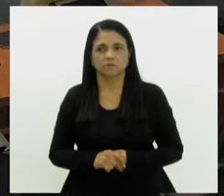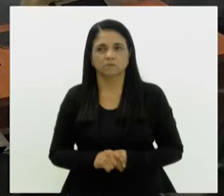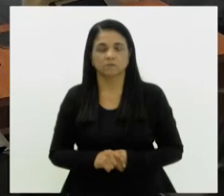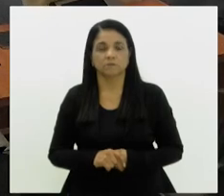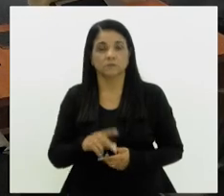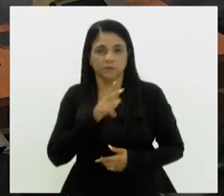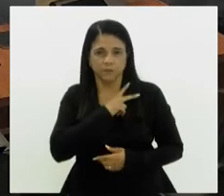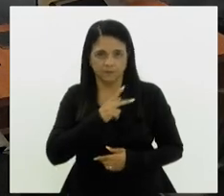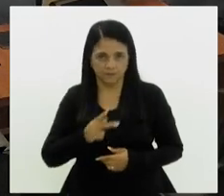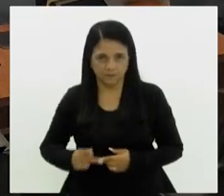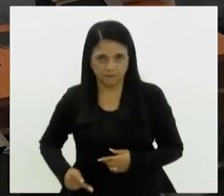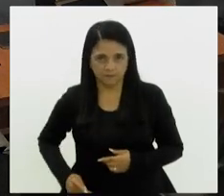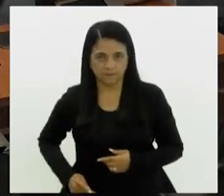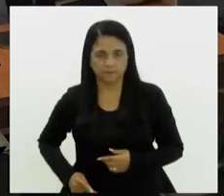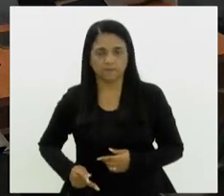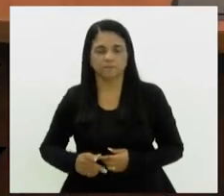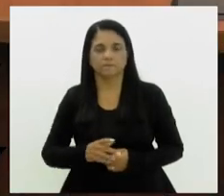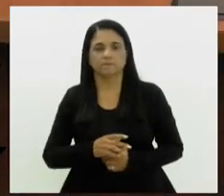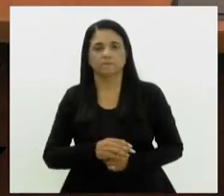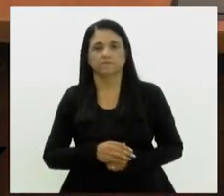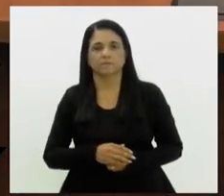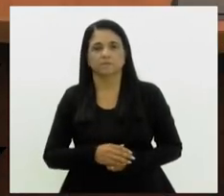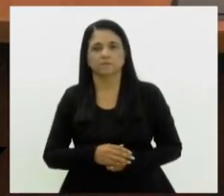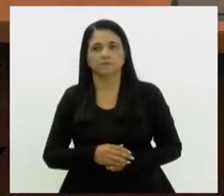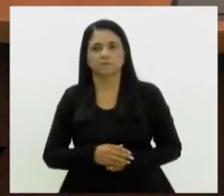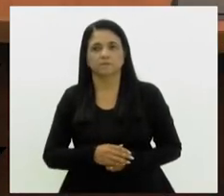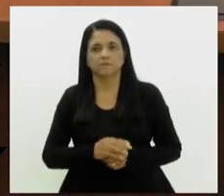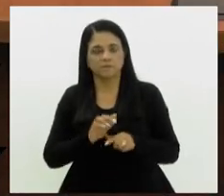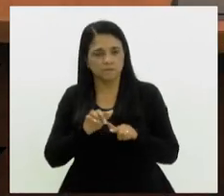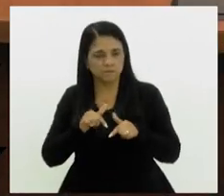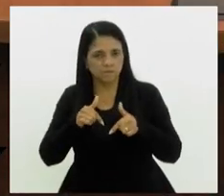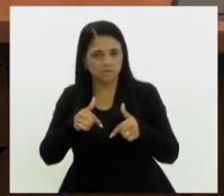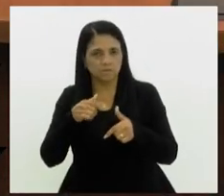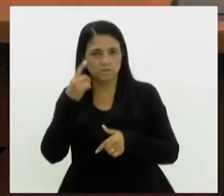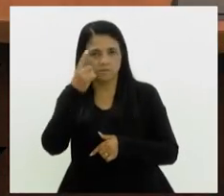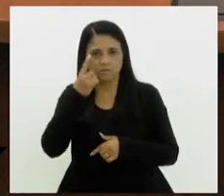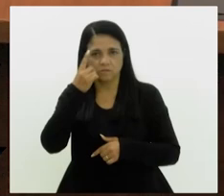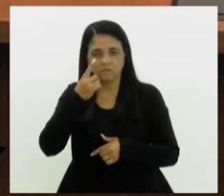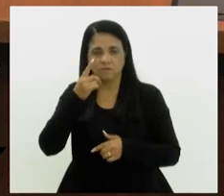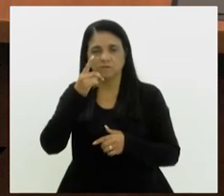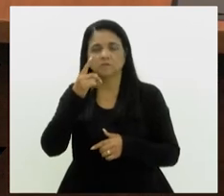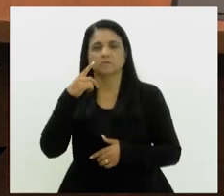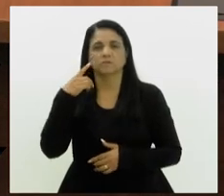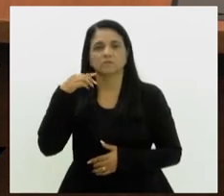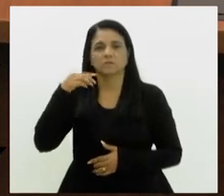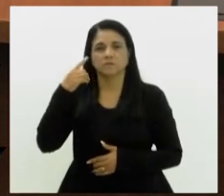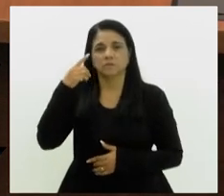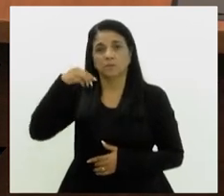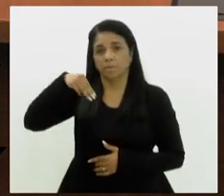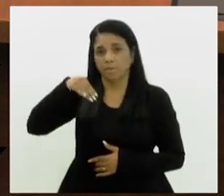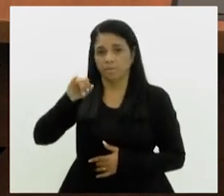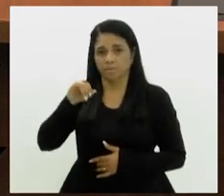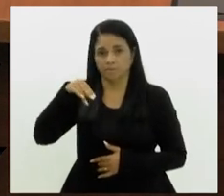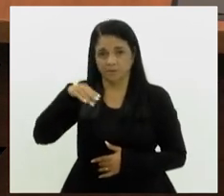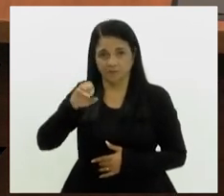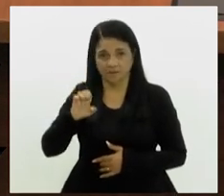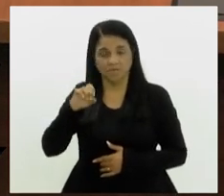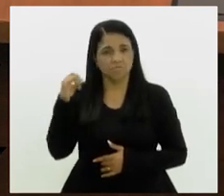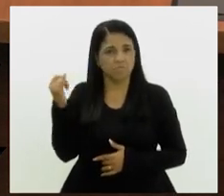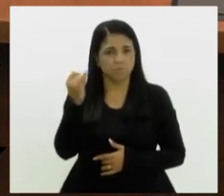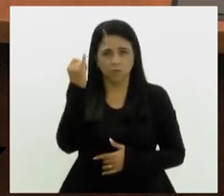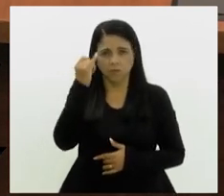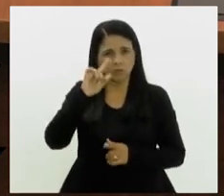Senhora Presidente, essa iniciativa do deputado Carlos Mink é tão importante,